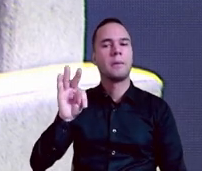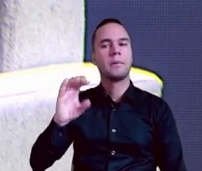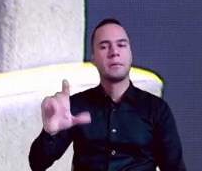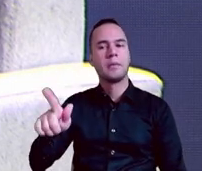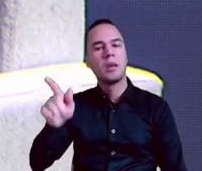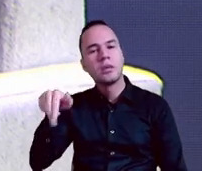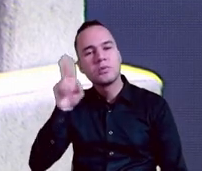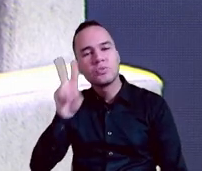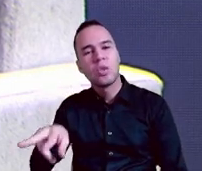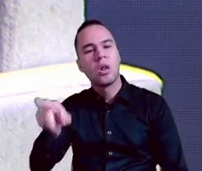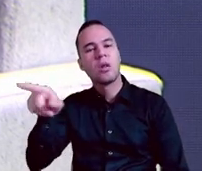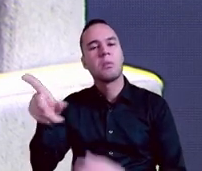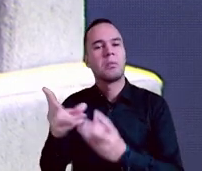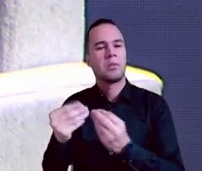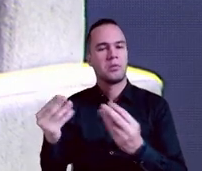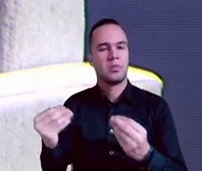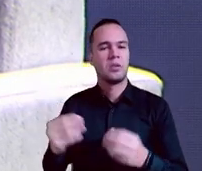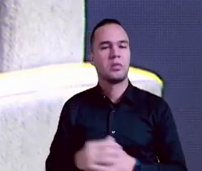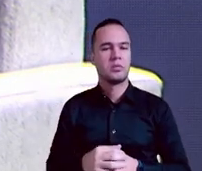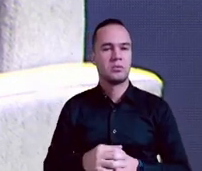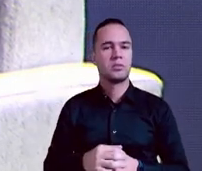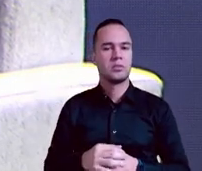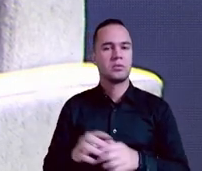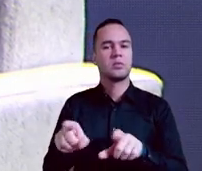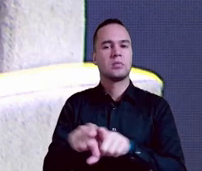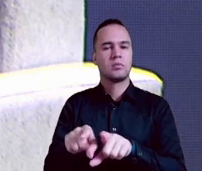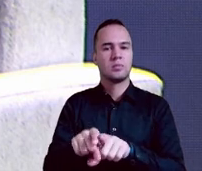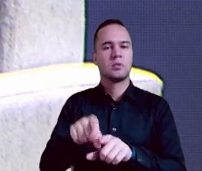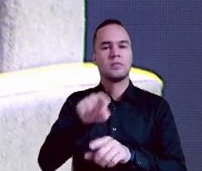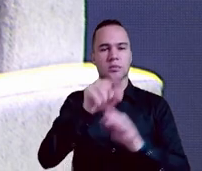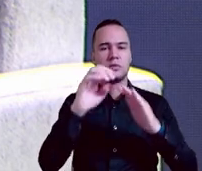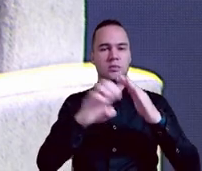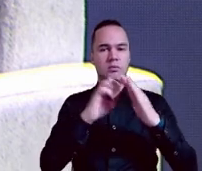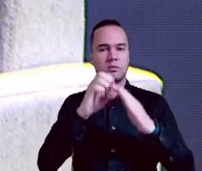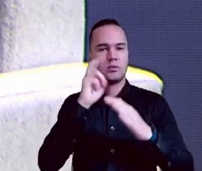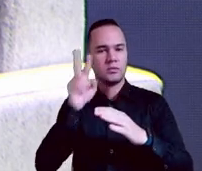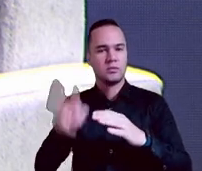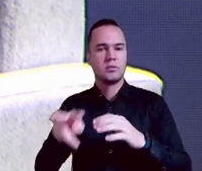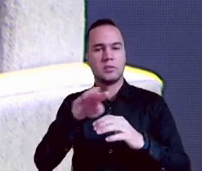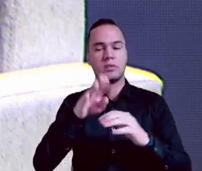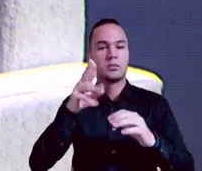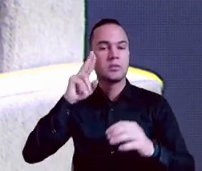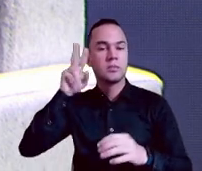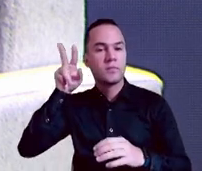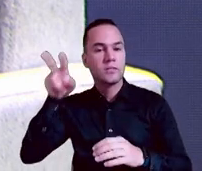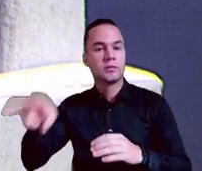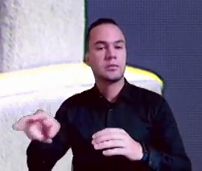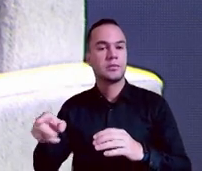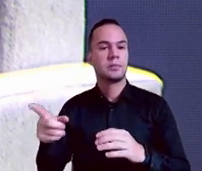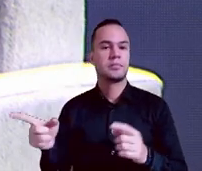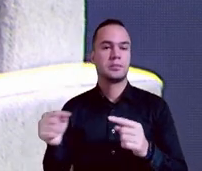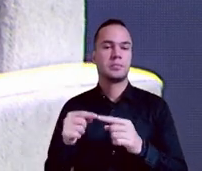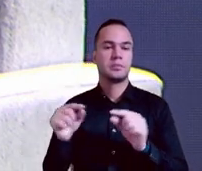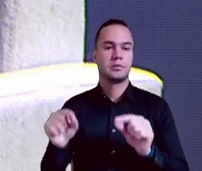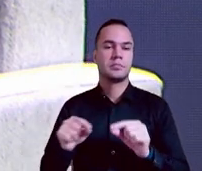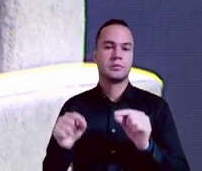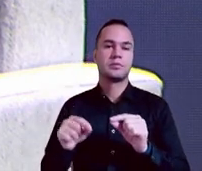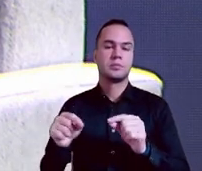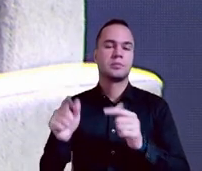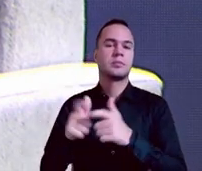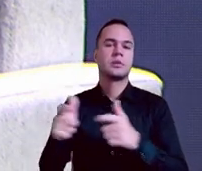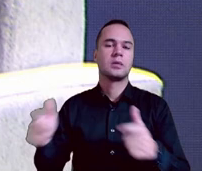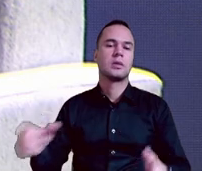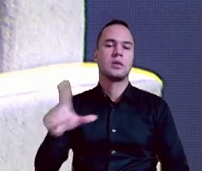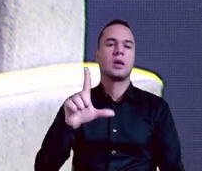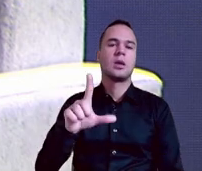o busto também é um veículo que olha para o World state mas a gente tem a gente vê esse efeito muito grande no latestade né Então